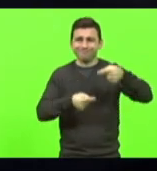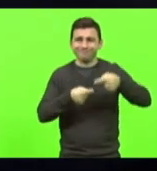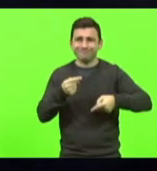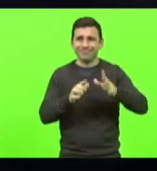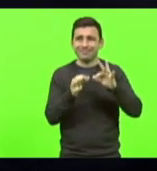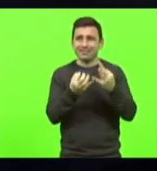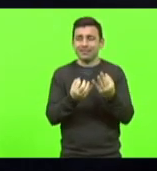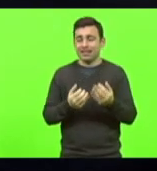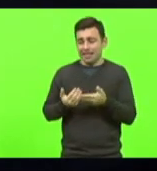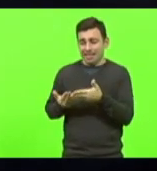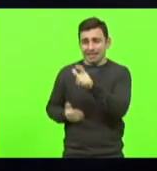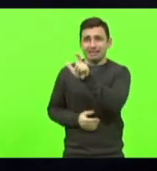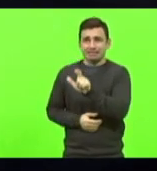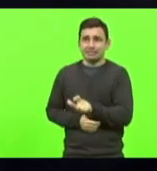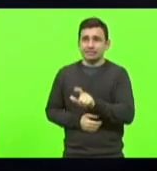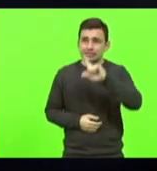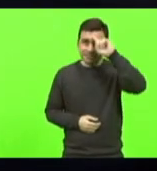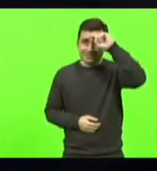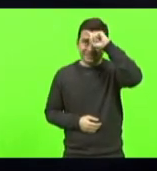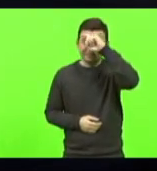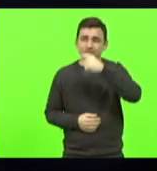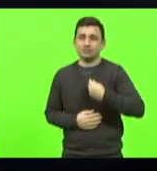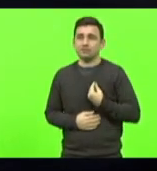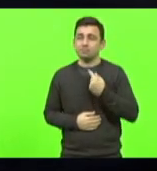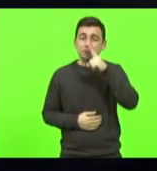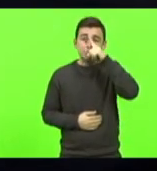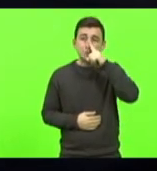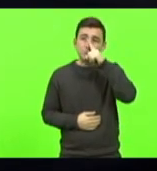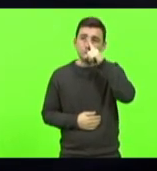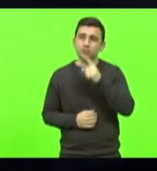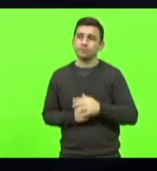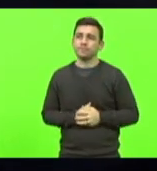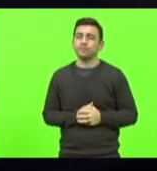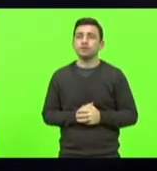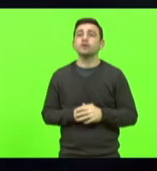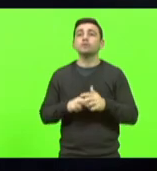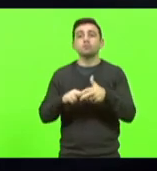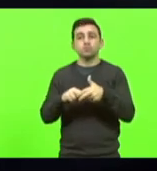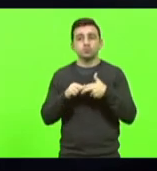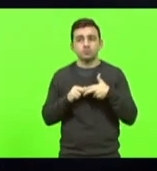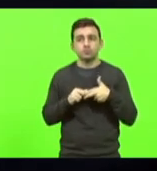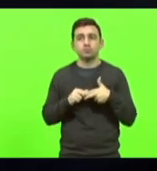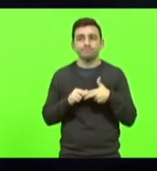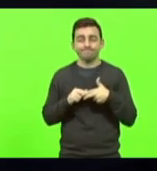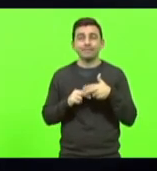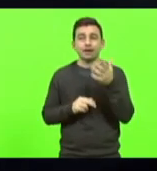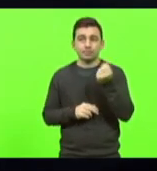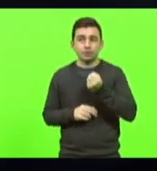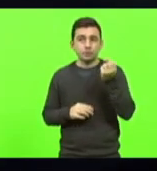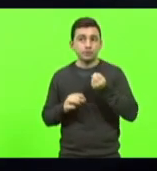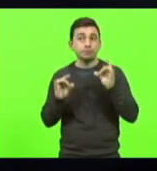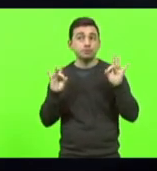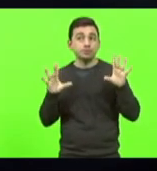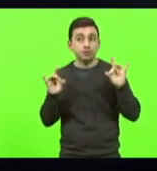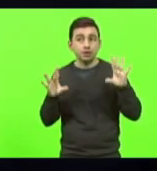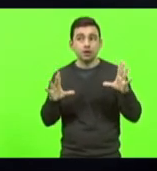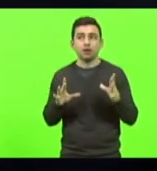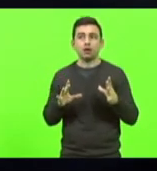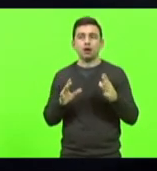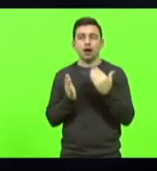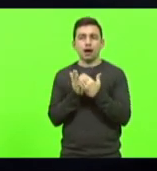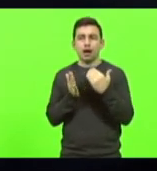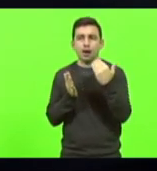vivem em constante atividade risco e por isso a aposentadoria especial o